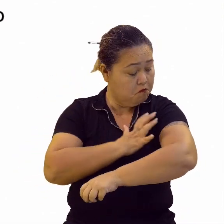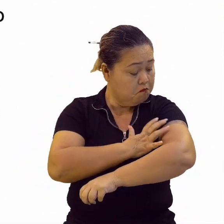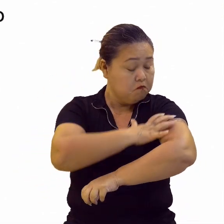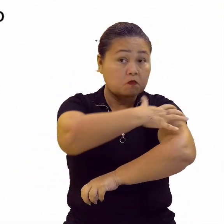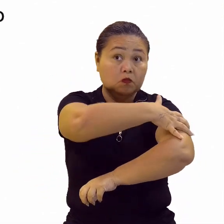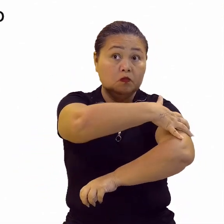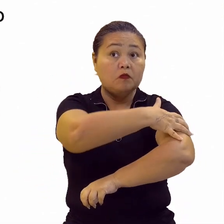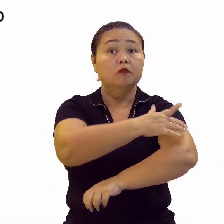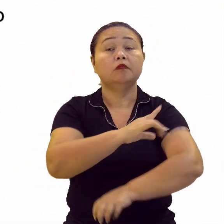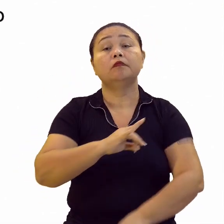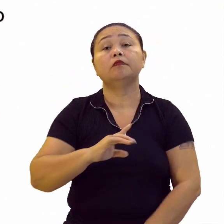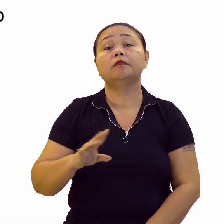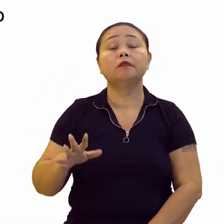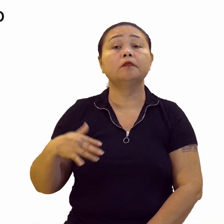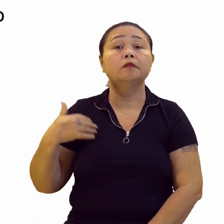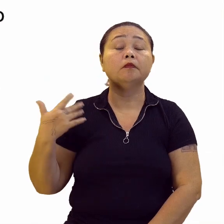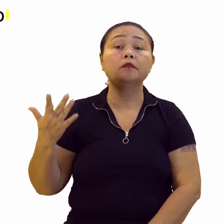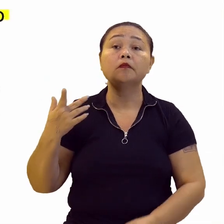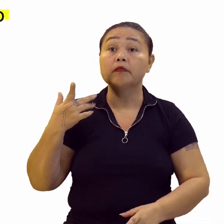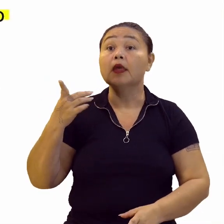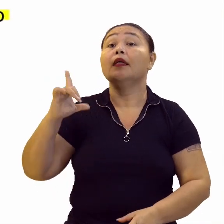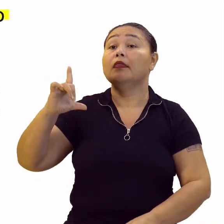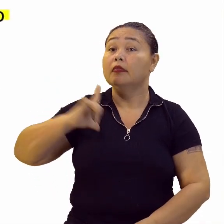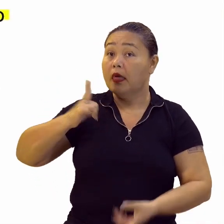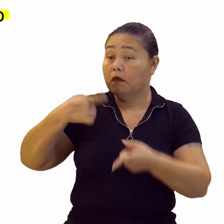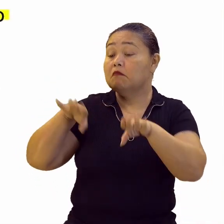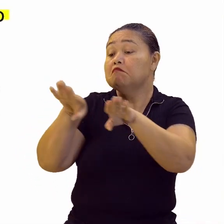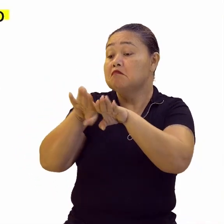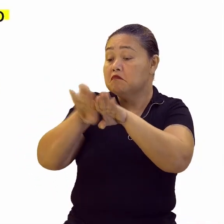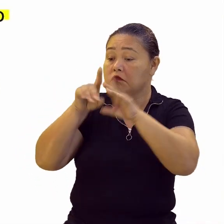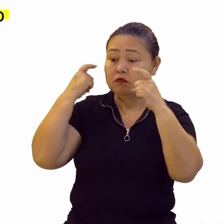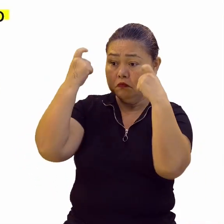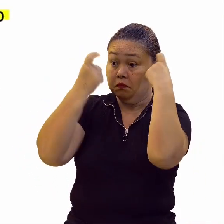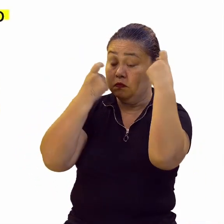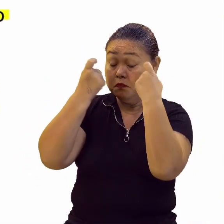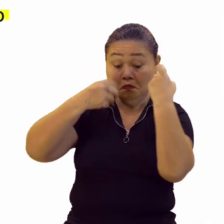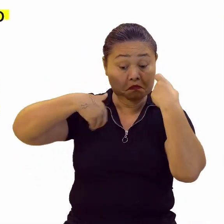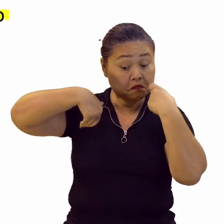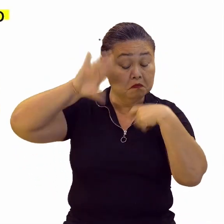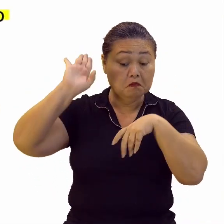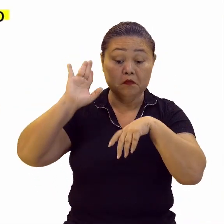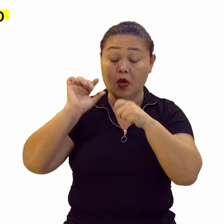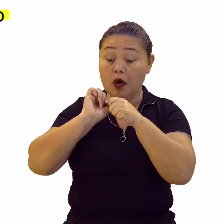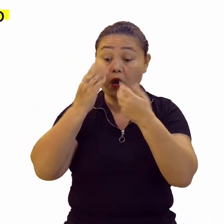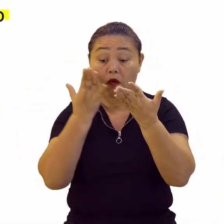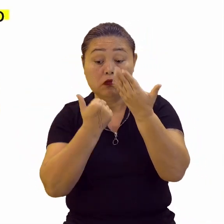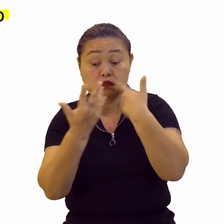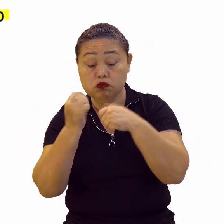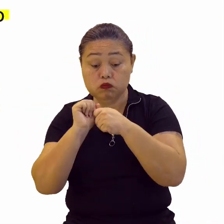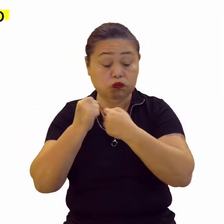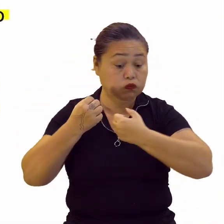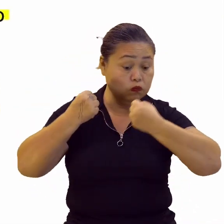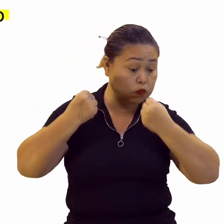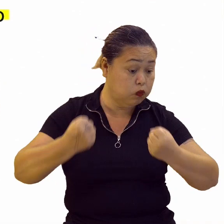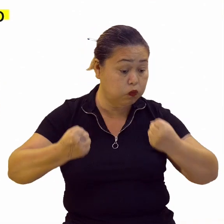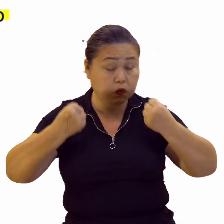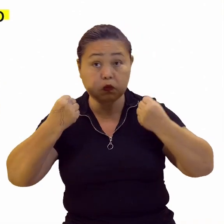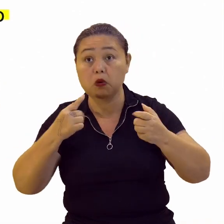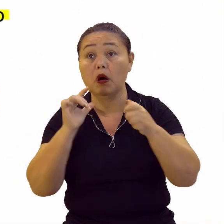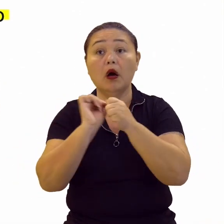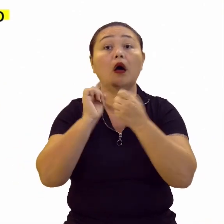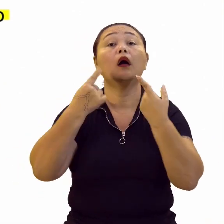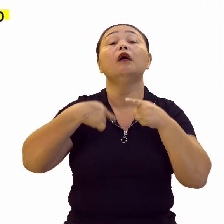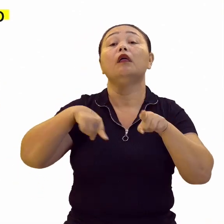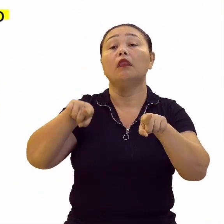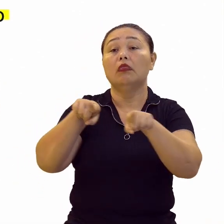músculos, tá? Também existe uma preocupação excessiva com essa alimentação, com os exercícios físicos, e isso